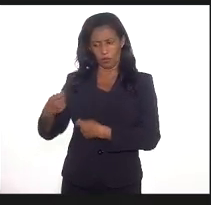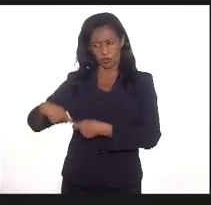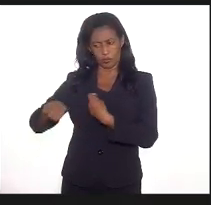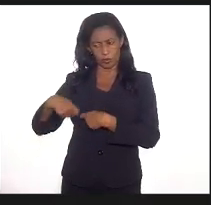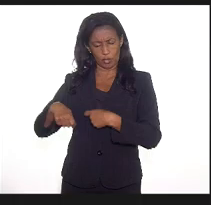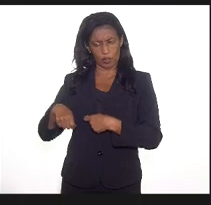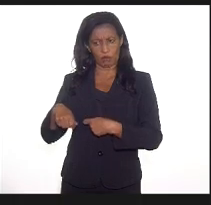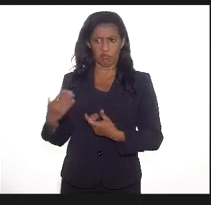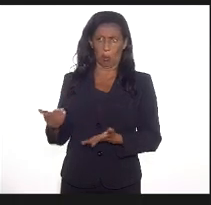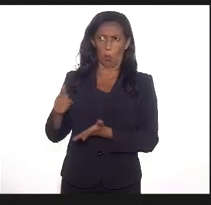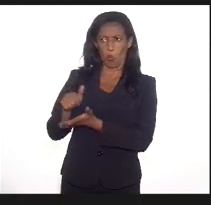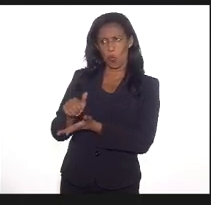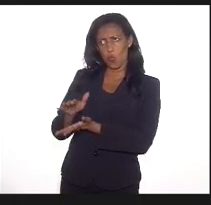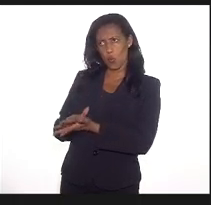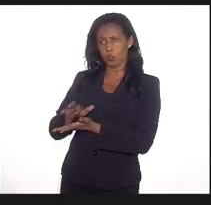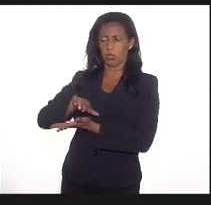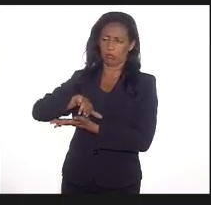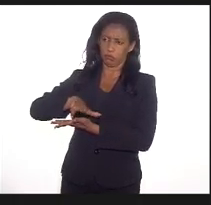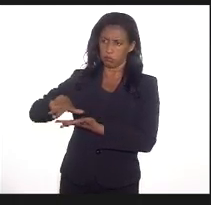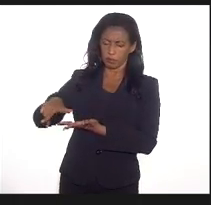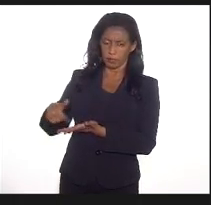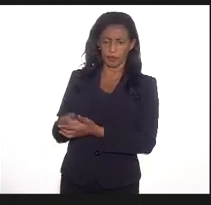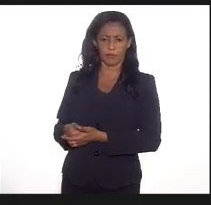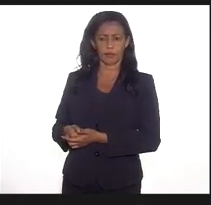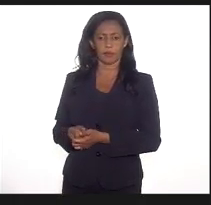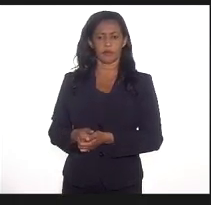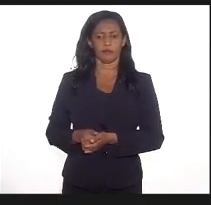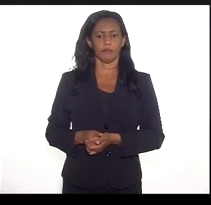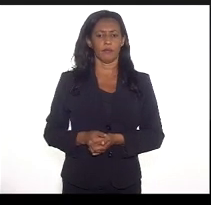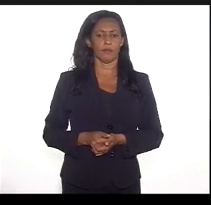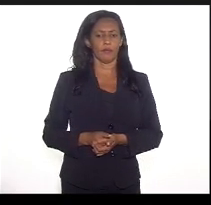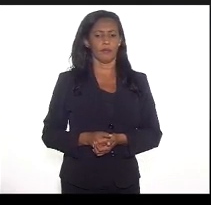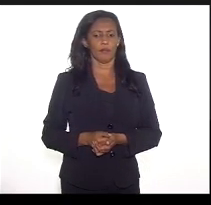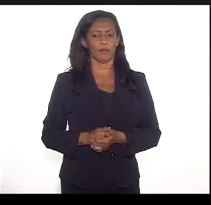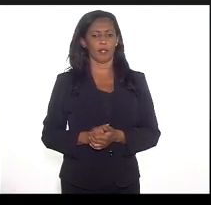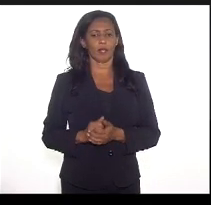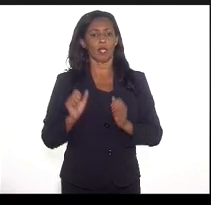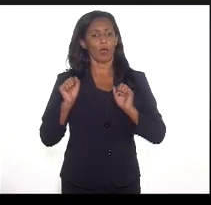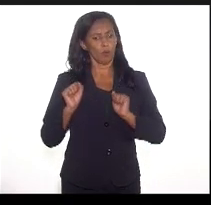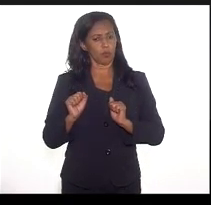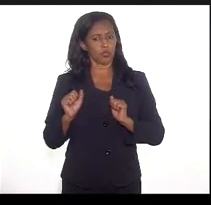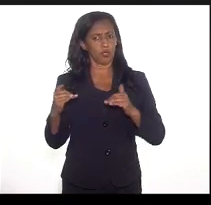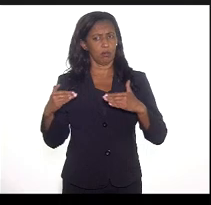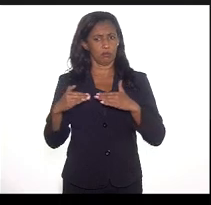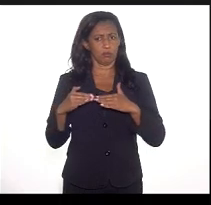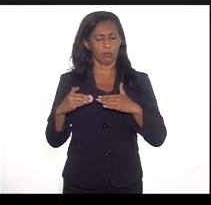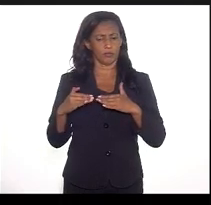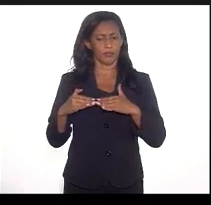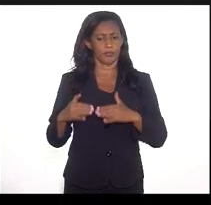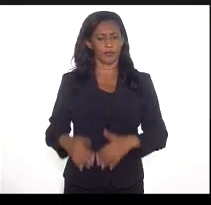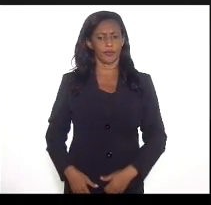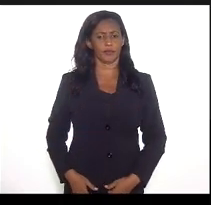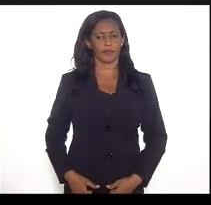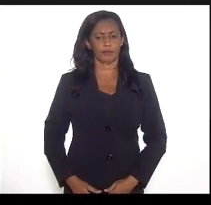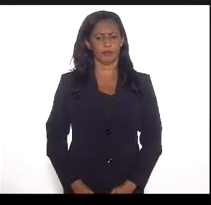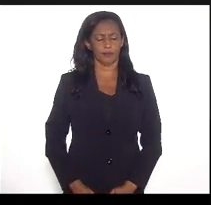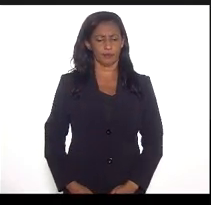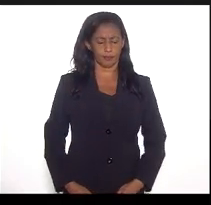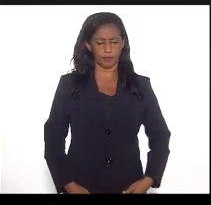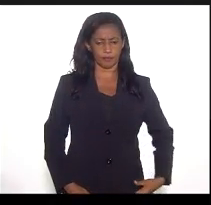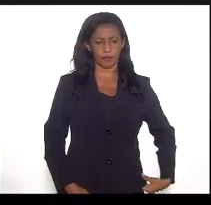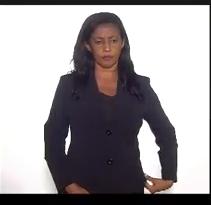de multa, etc., etc., era possível compatibilizar. Então, eu queria sugerir